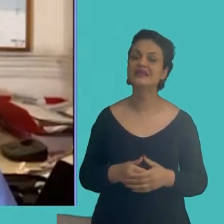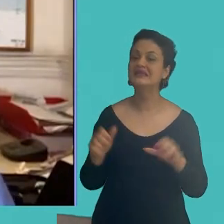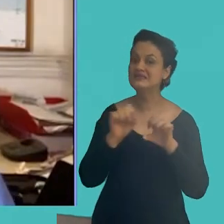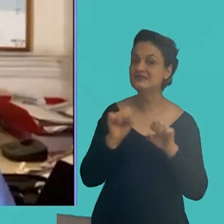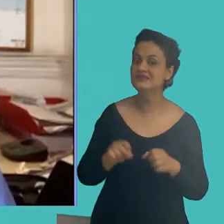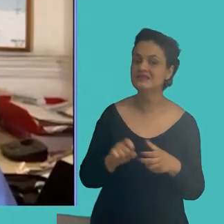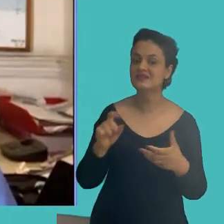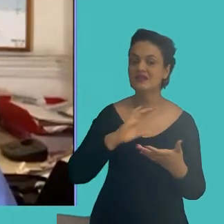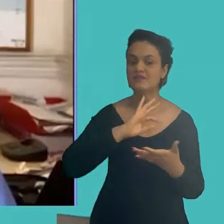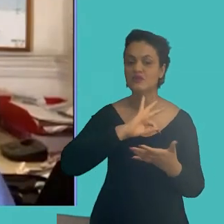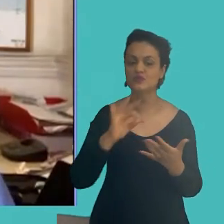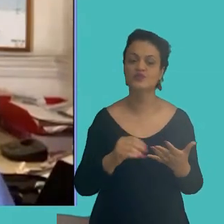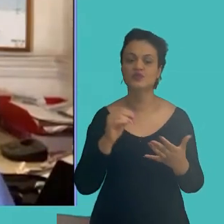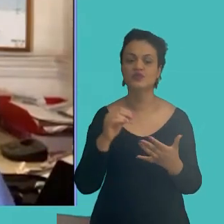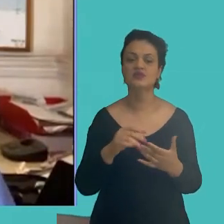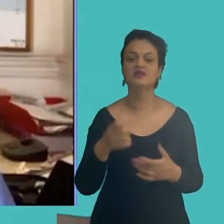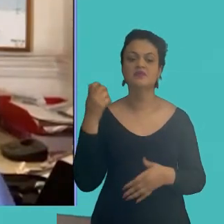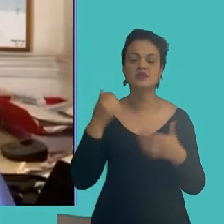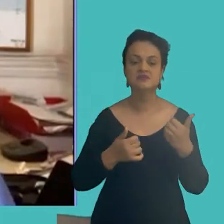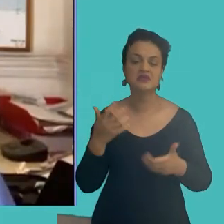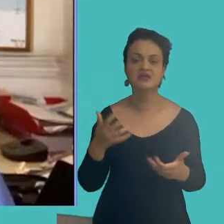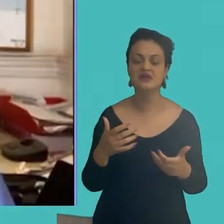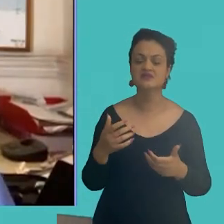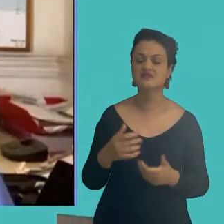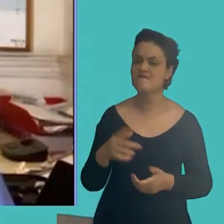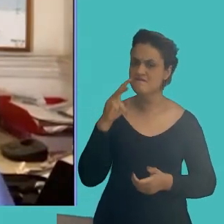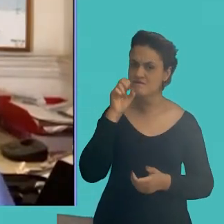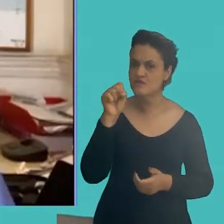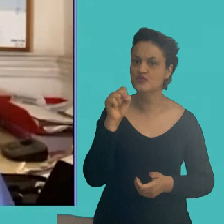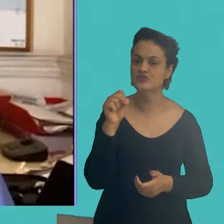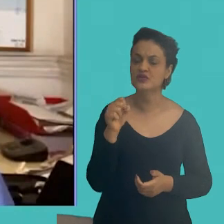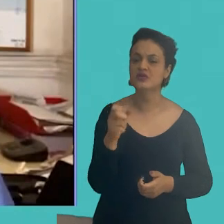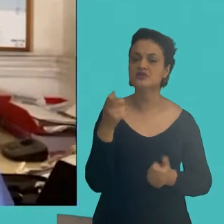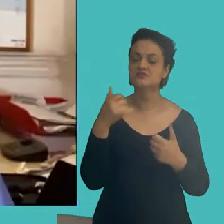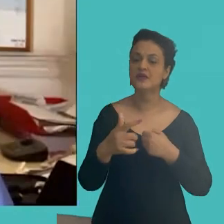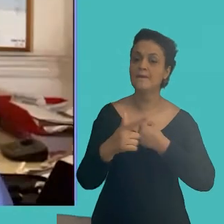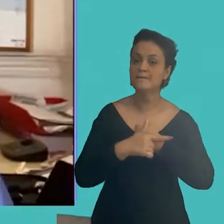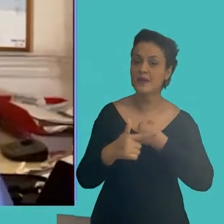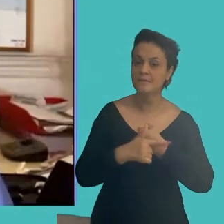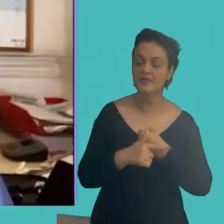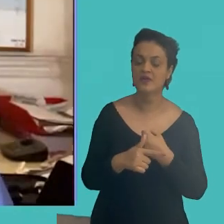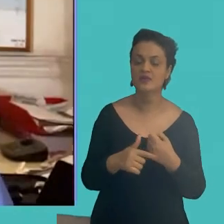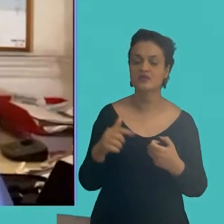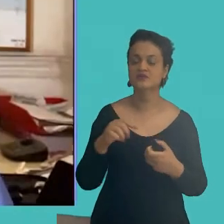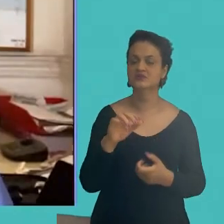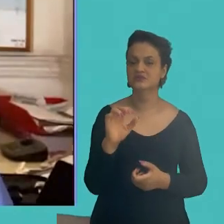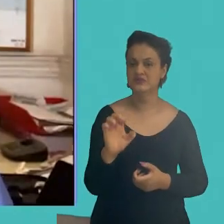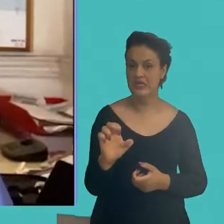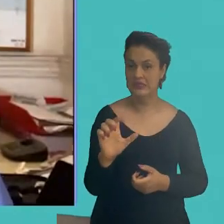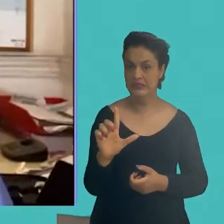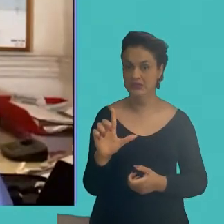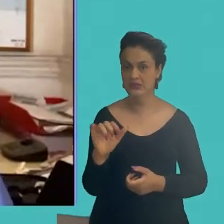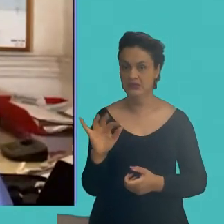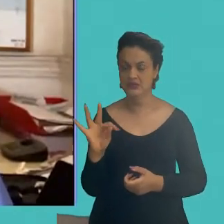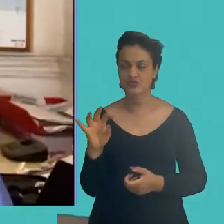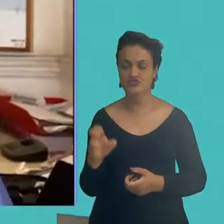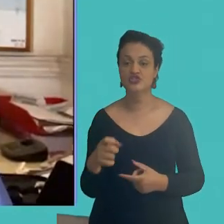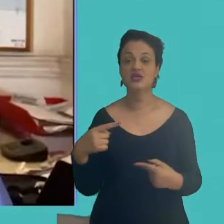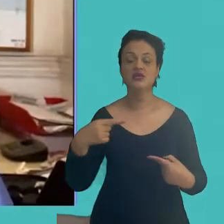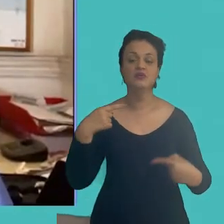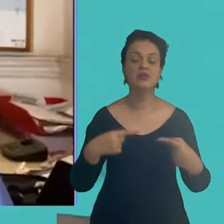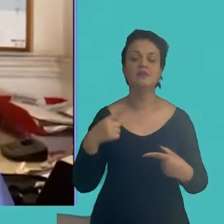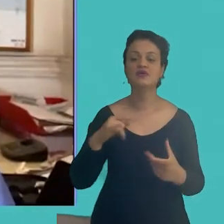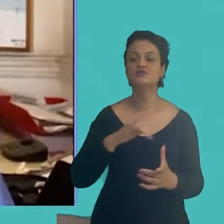uma contestação muito forte do que são o papel das elites e no debate político universal uma contestação ainda